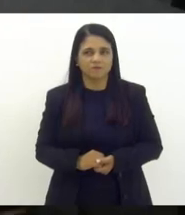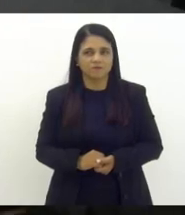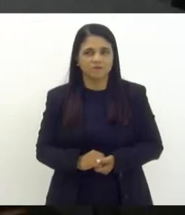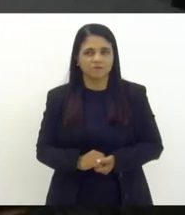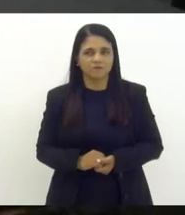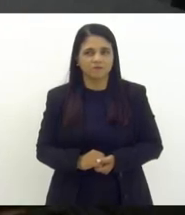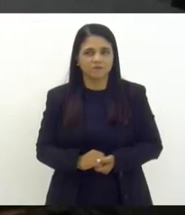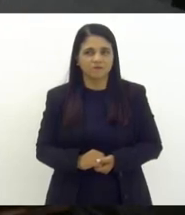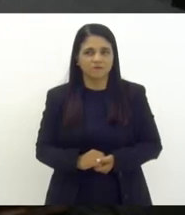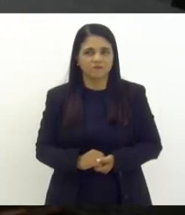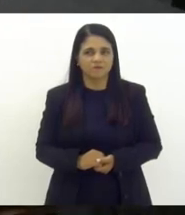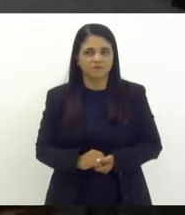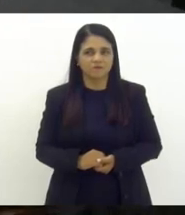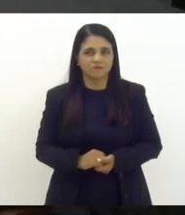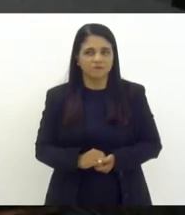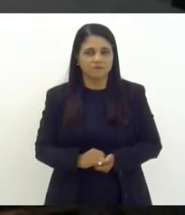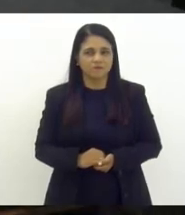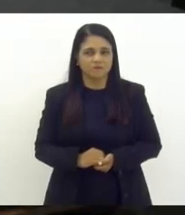Deus